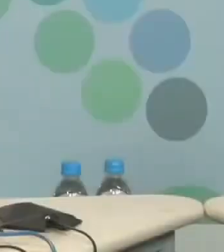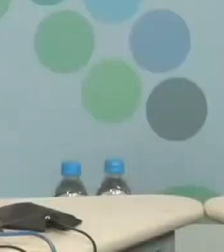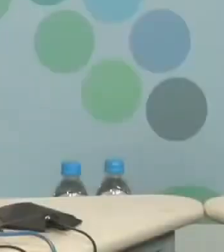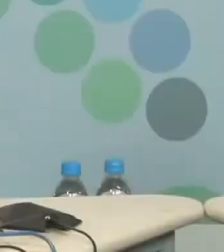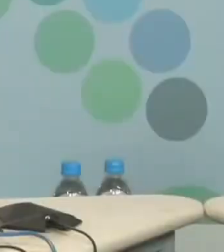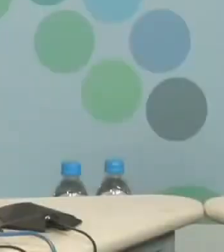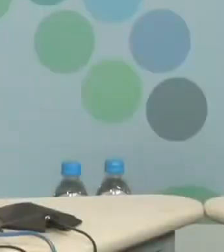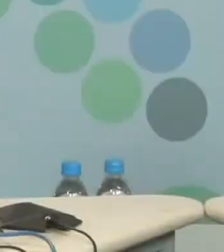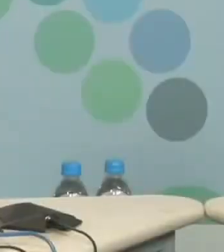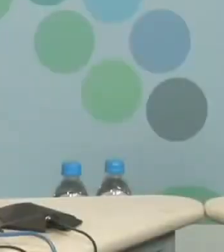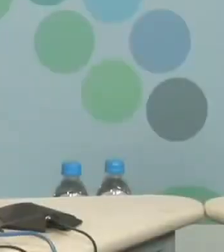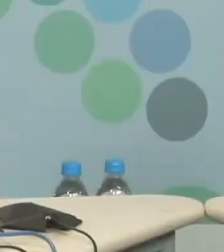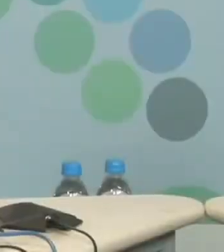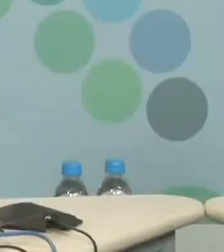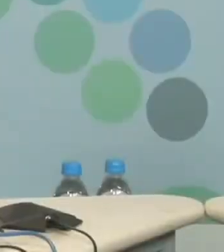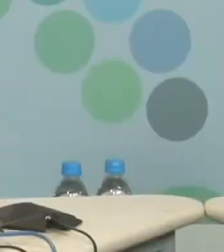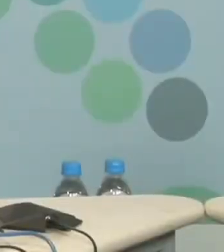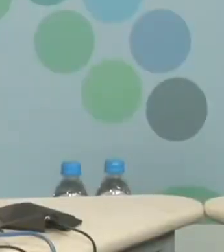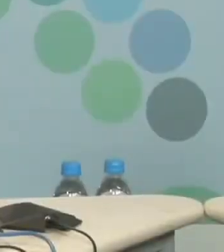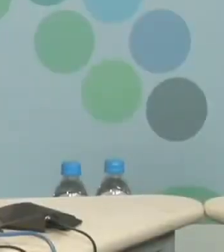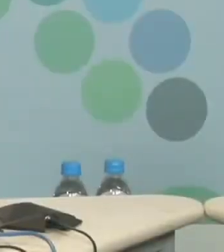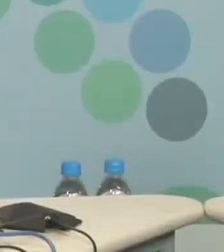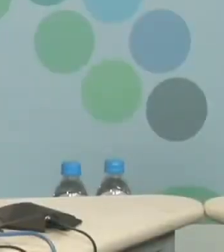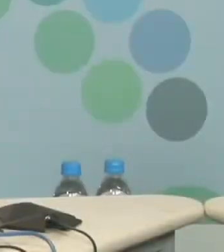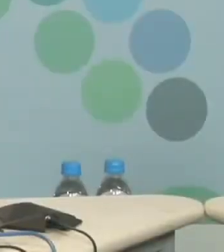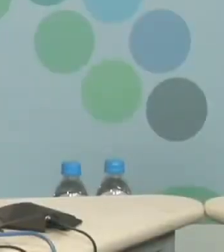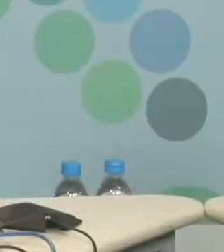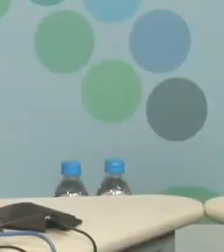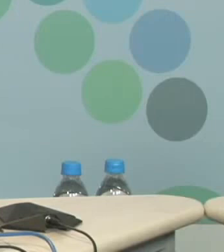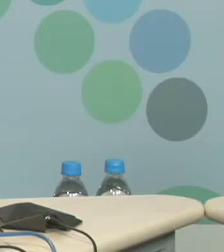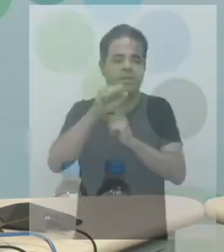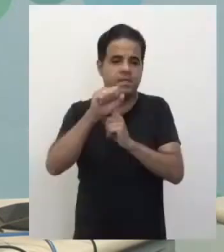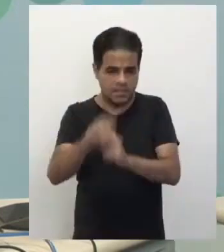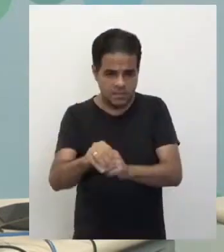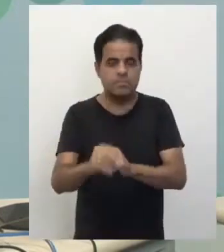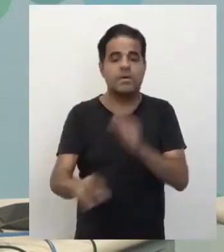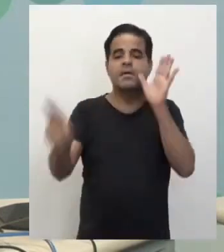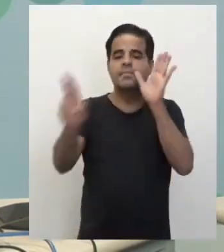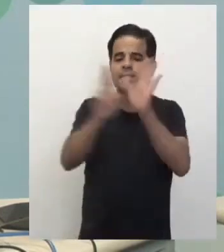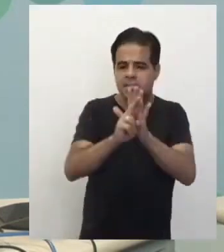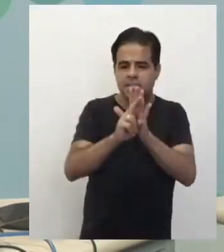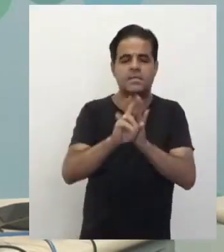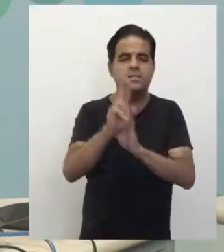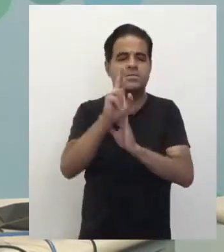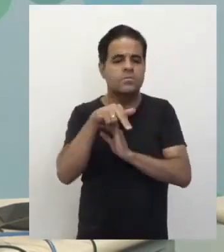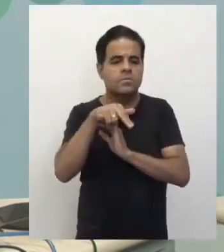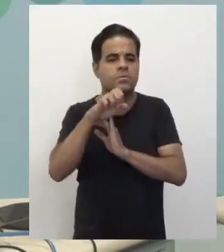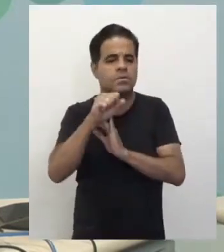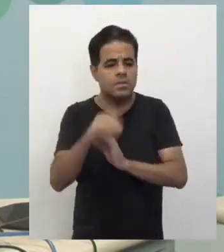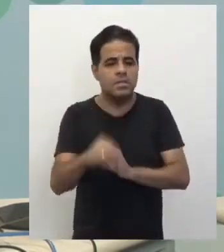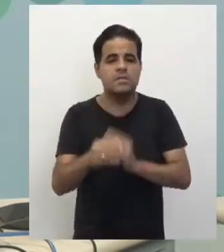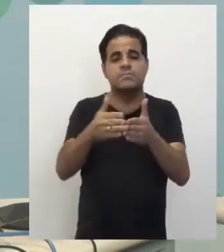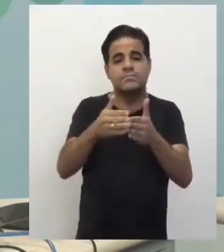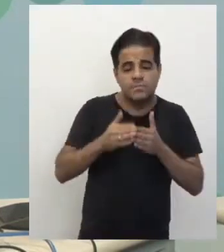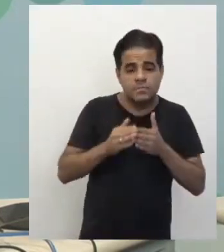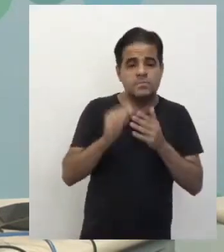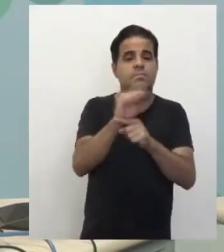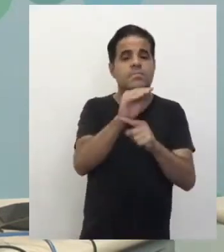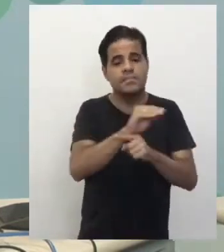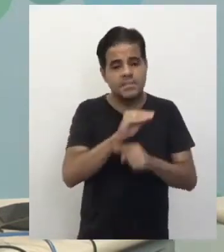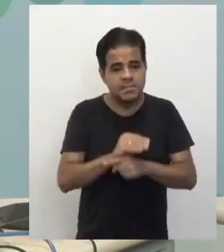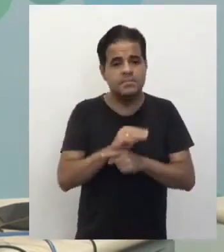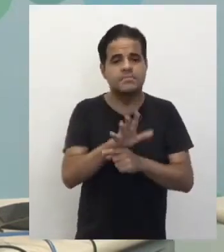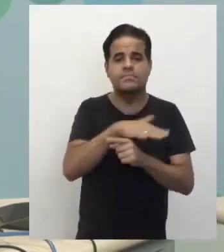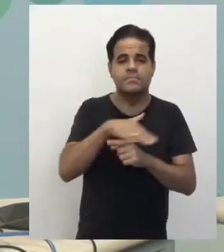Nós vimos esse curto vídeo da Unesco, uma representante da Unesco fazendo um apelo para a preservação